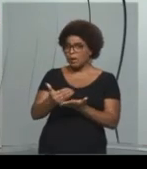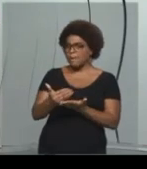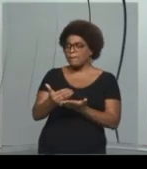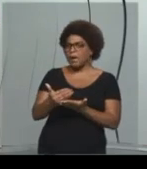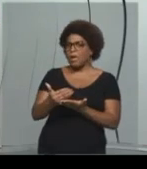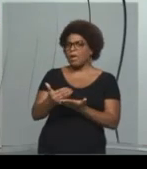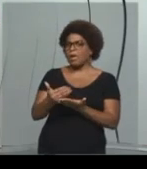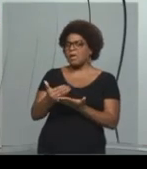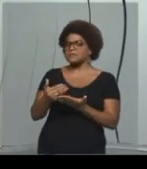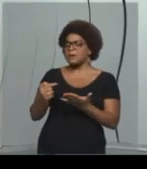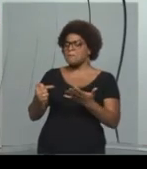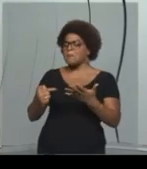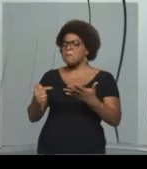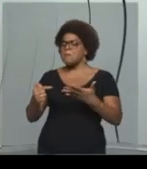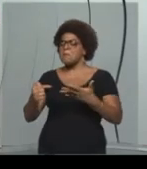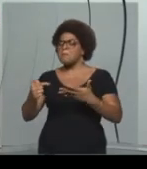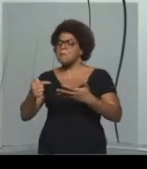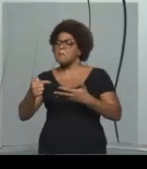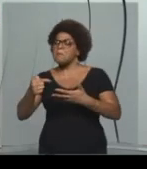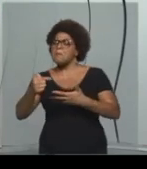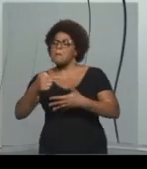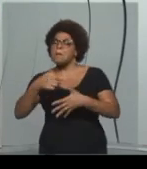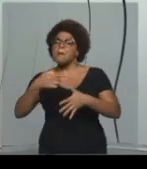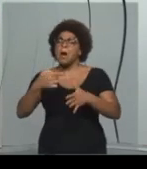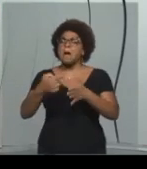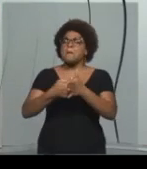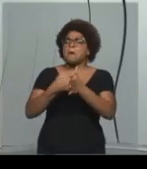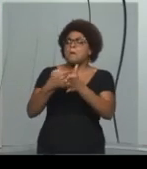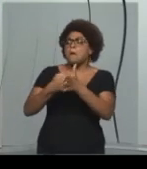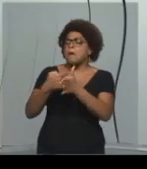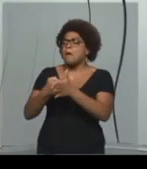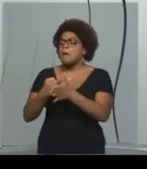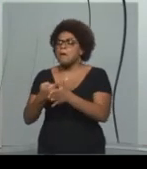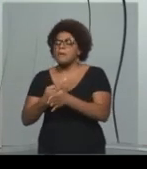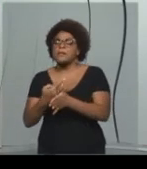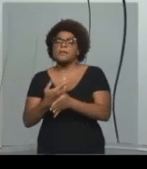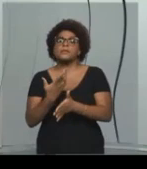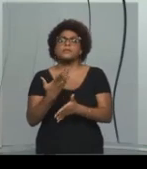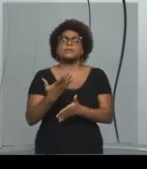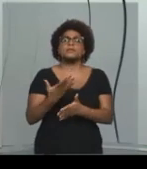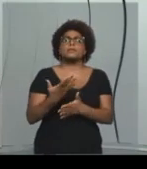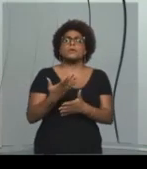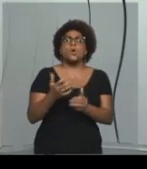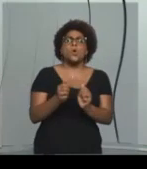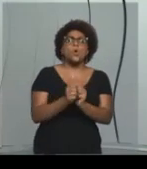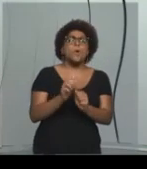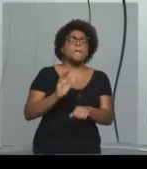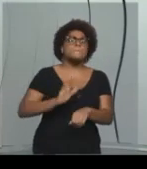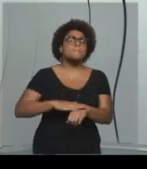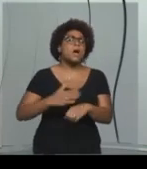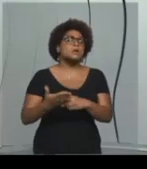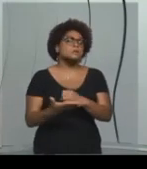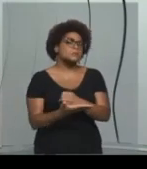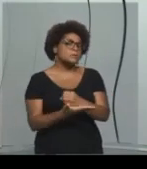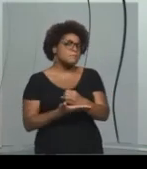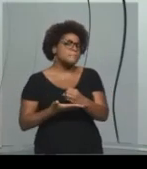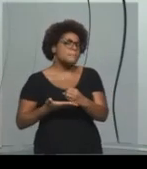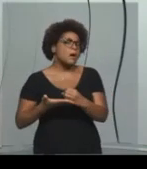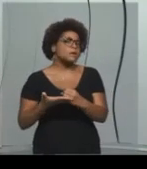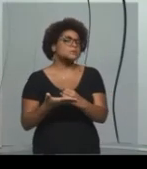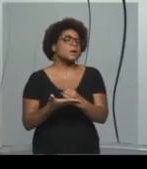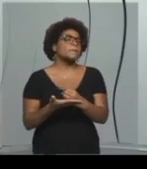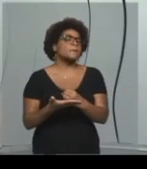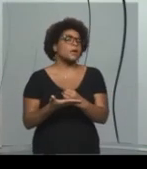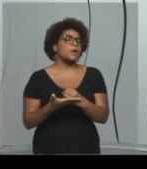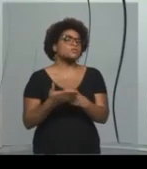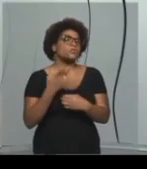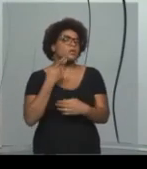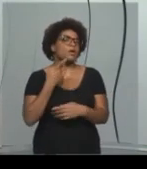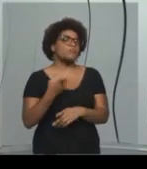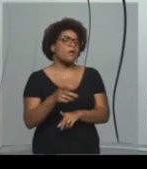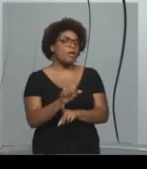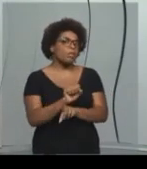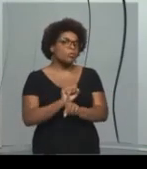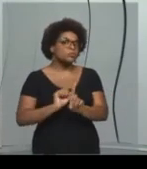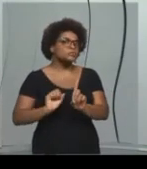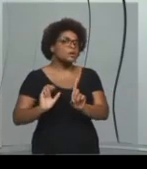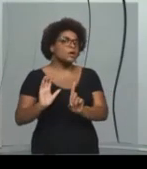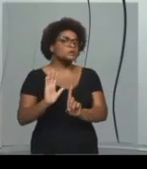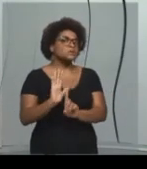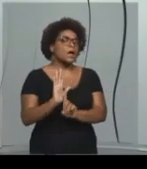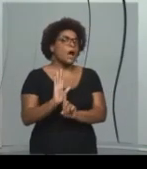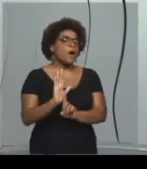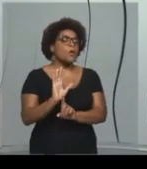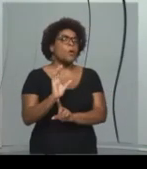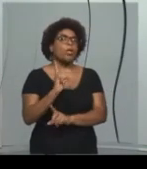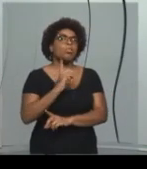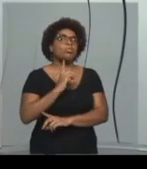de questionamentos mais contundentes e mais profundos à ordem social, normalmente se